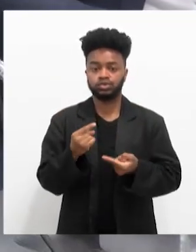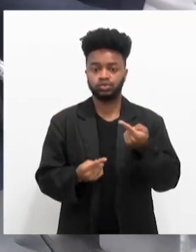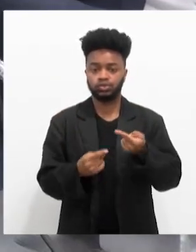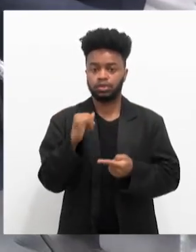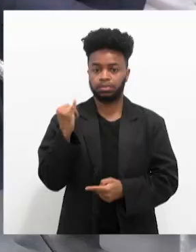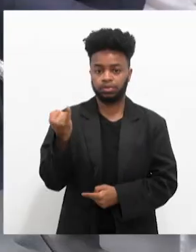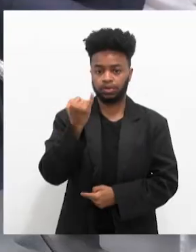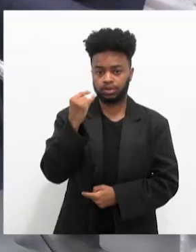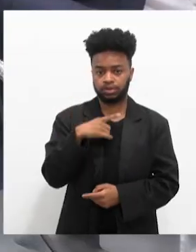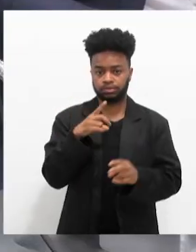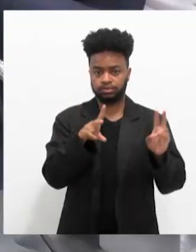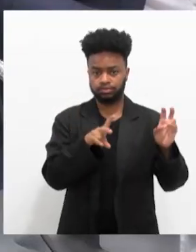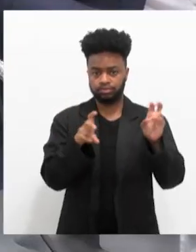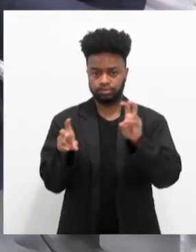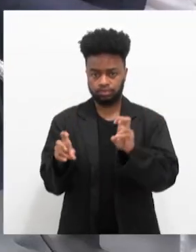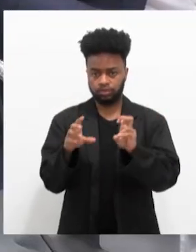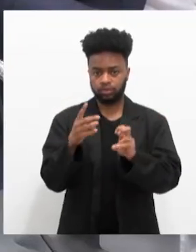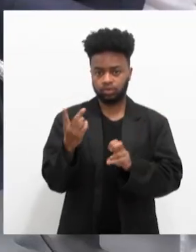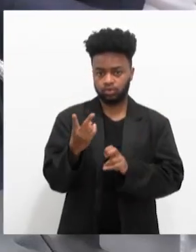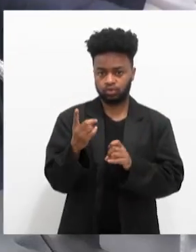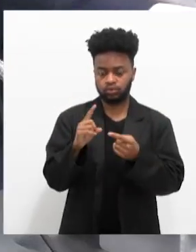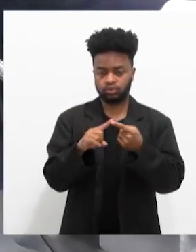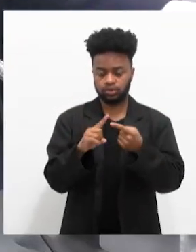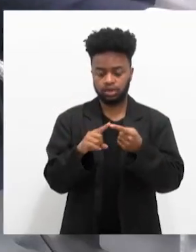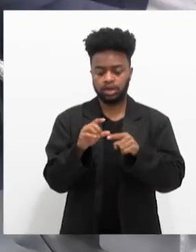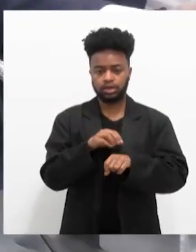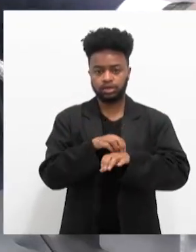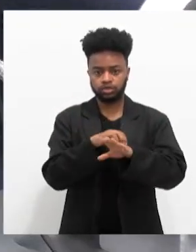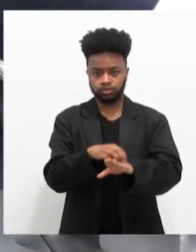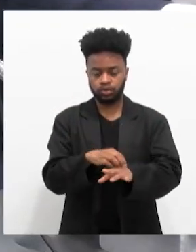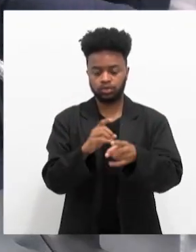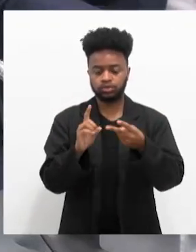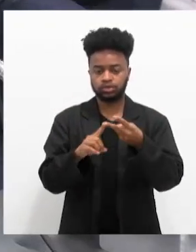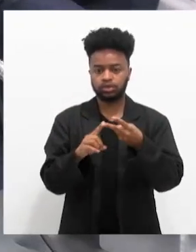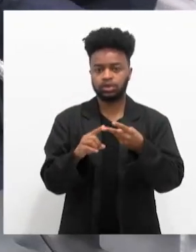aí apresentados coincidentemente, um sobre transporte e o outro, que foi